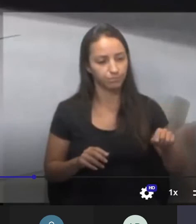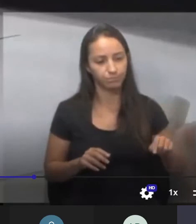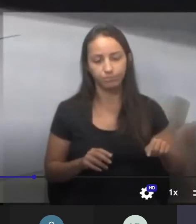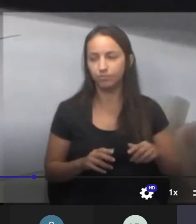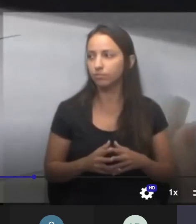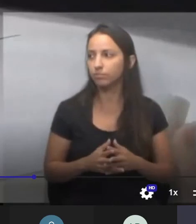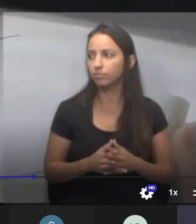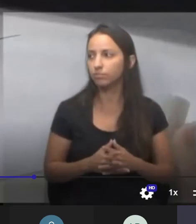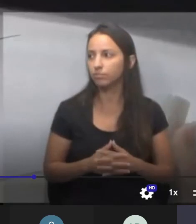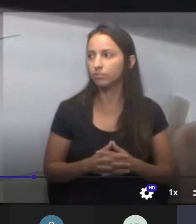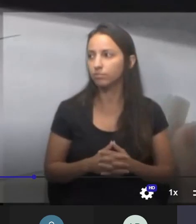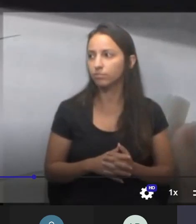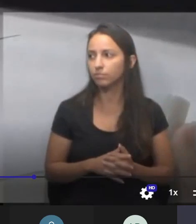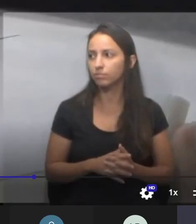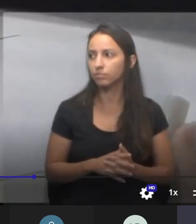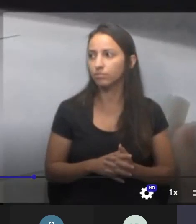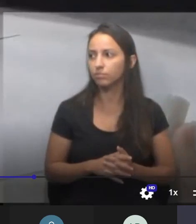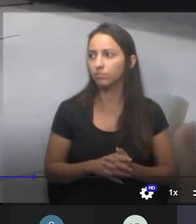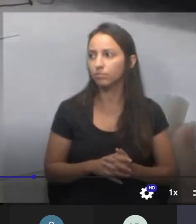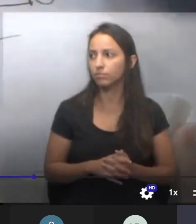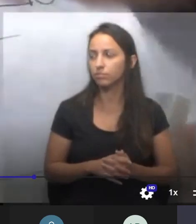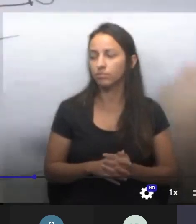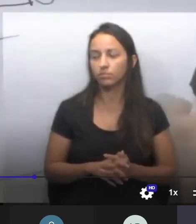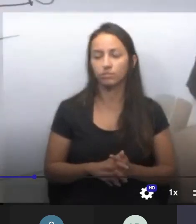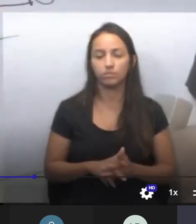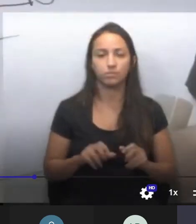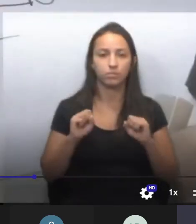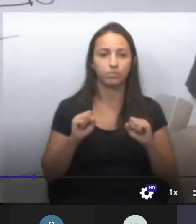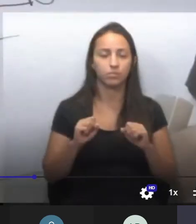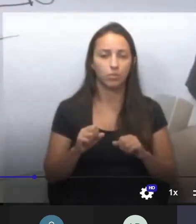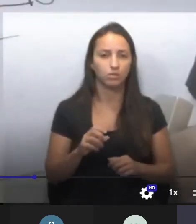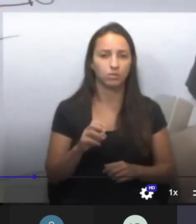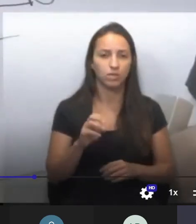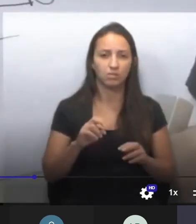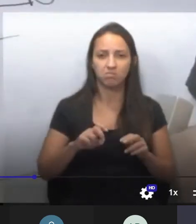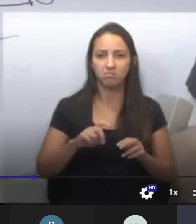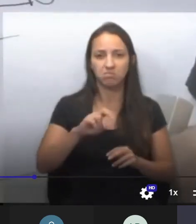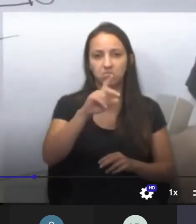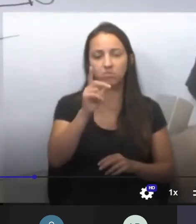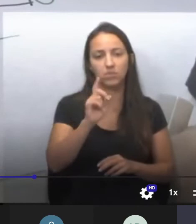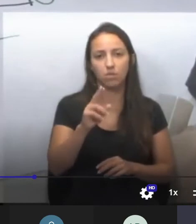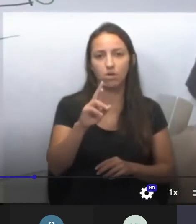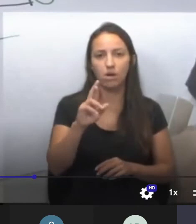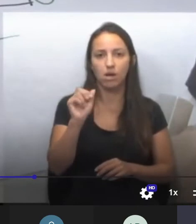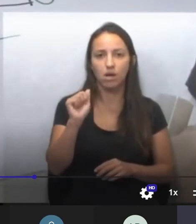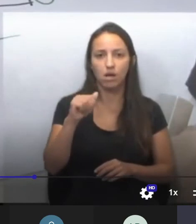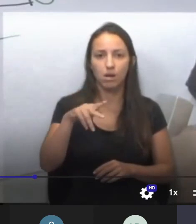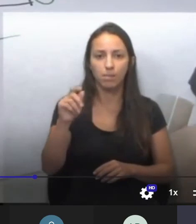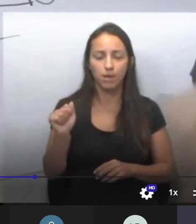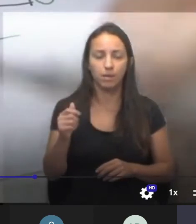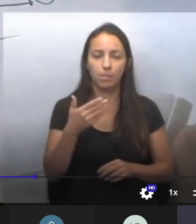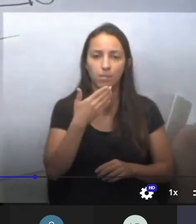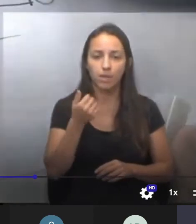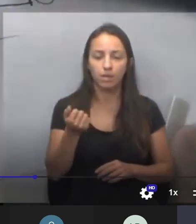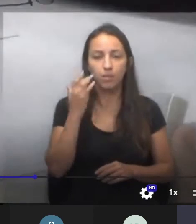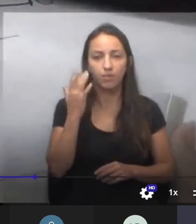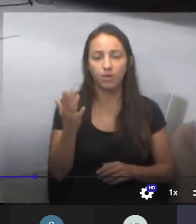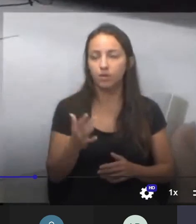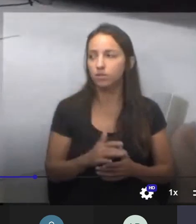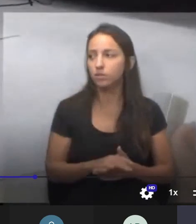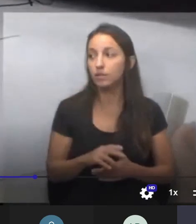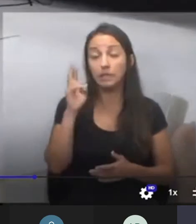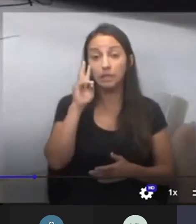escadas, posso descer por rampa aqui, que fica mais fácil de acessar tudo, ok?